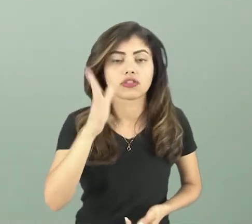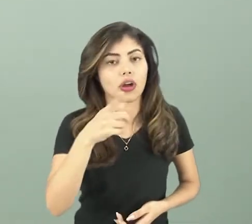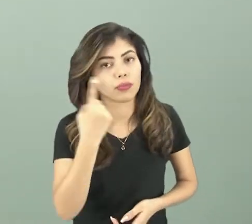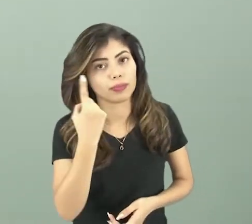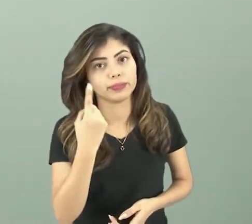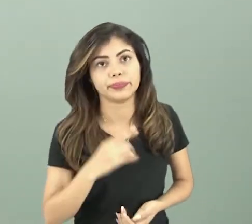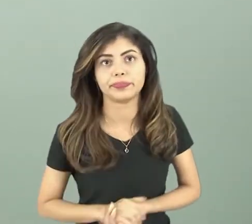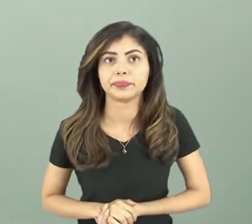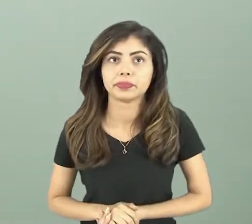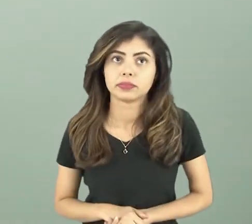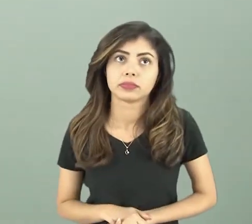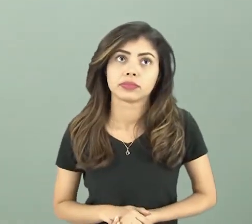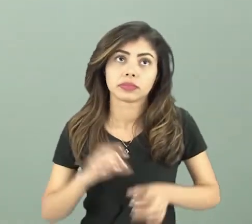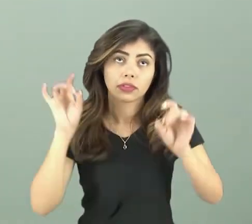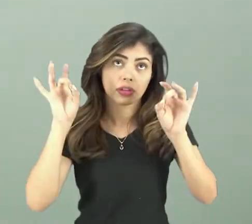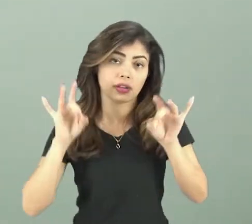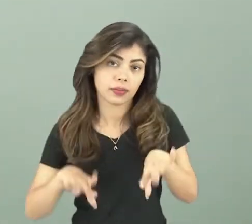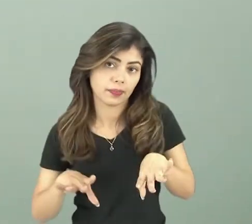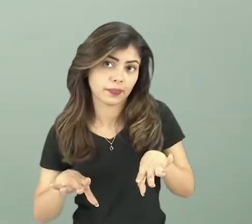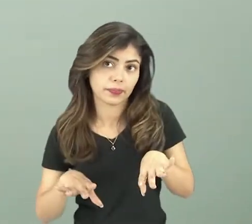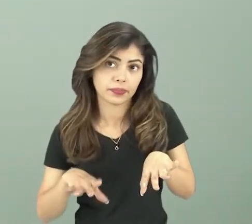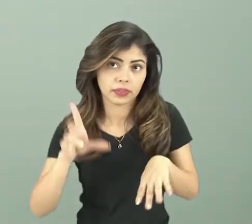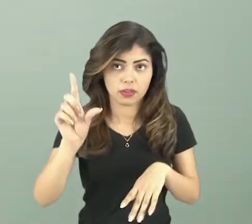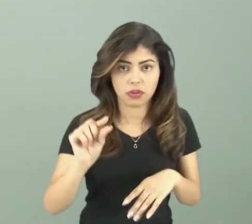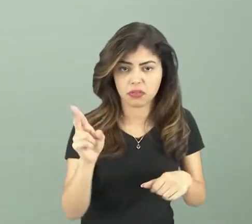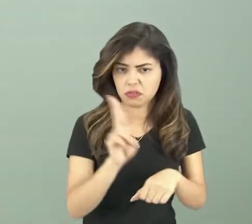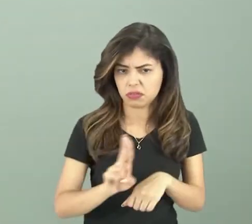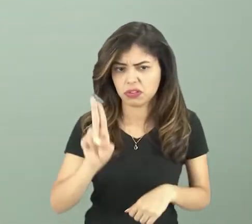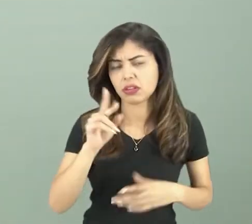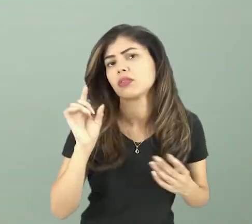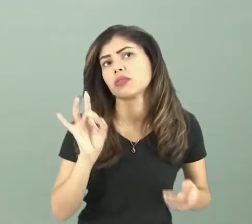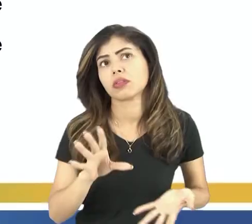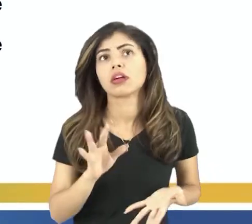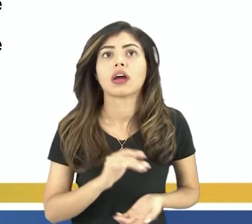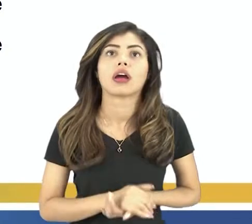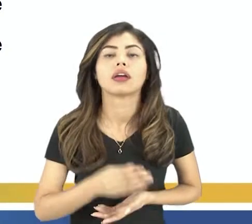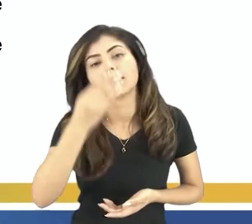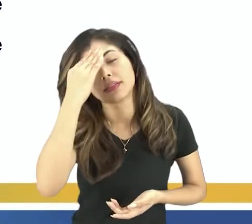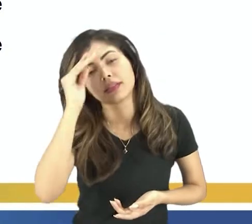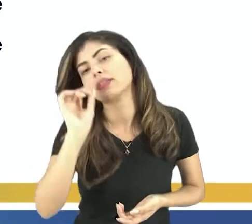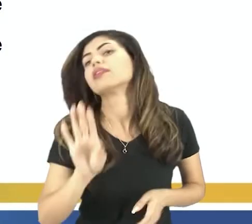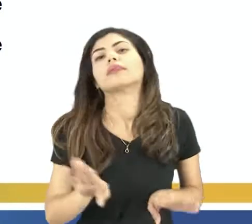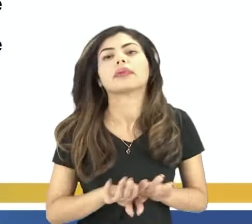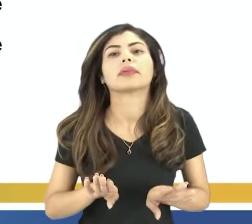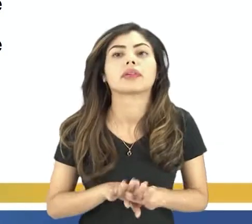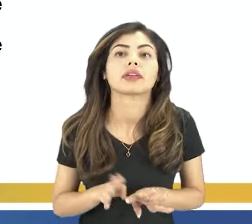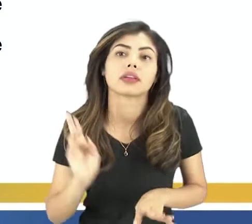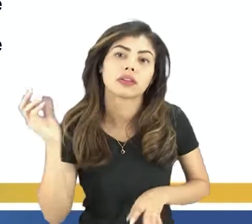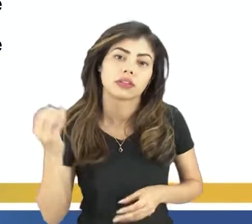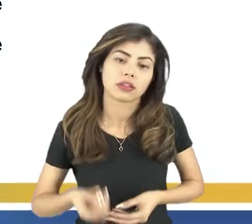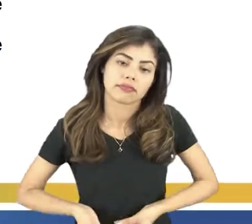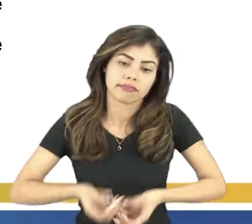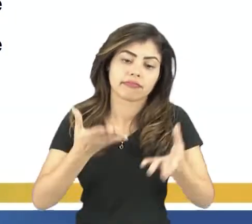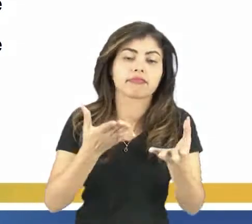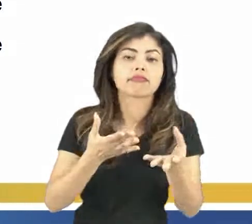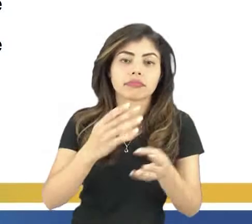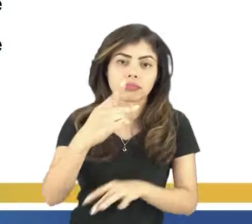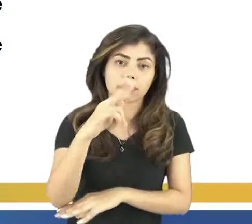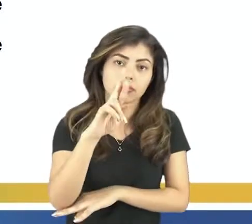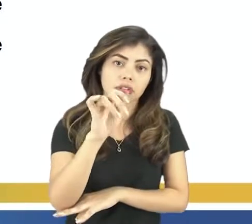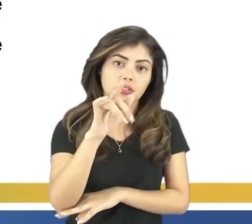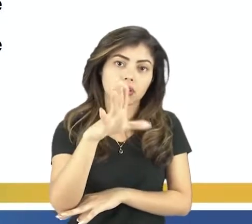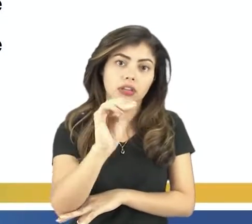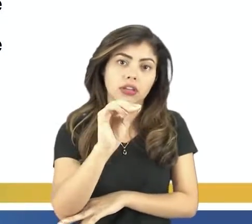1. E a última possibilidade, menos utilizada, mas para que você entenda também, quando a gente lança essa